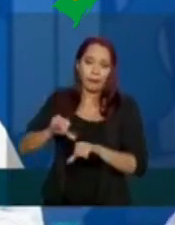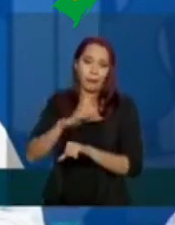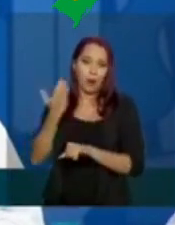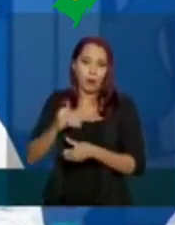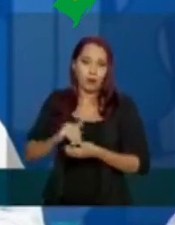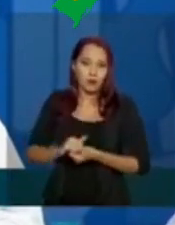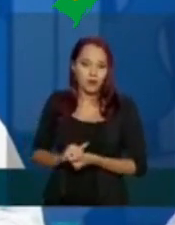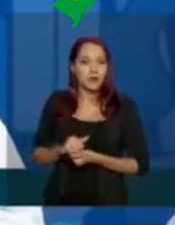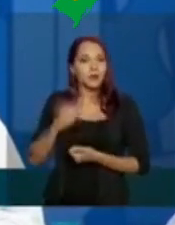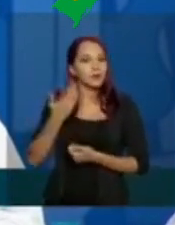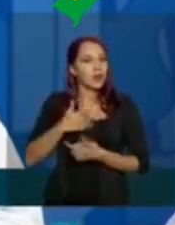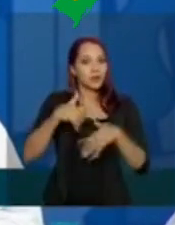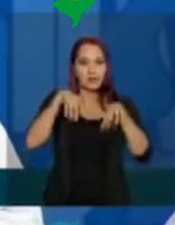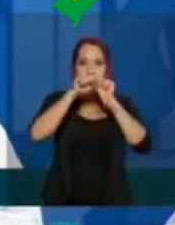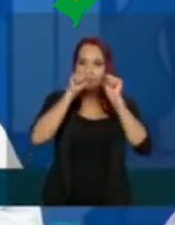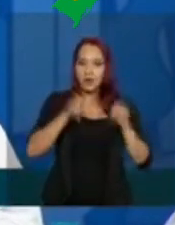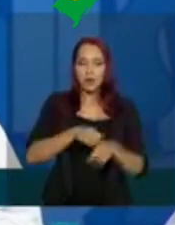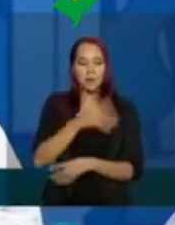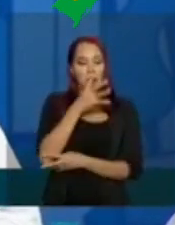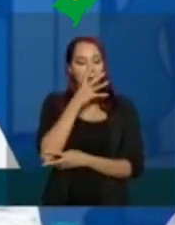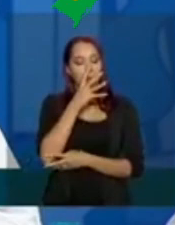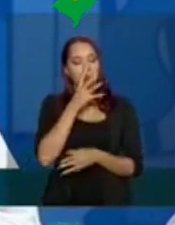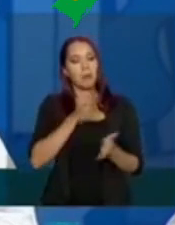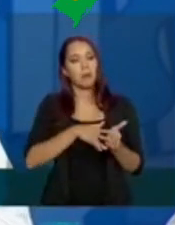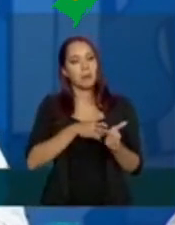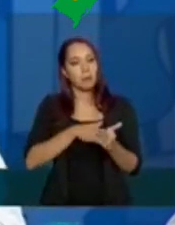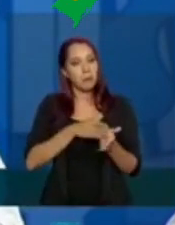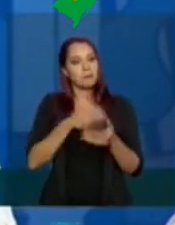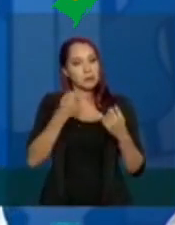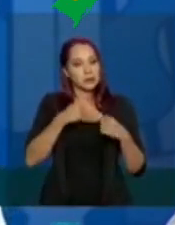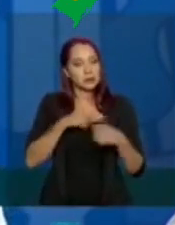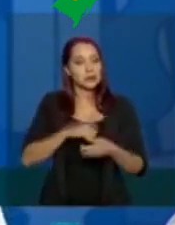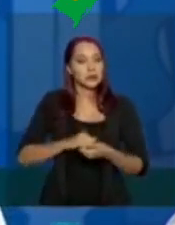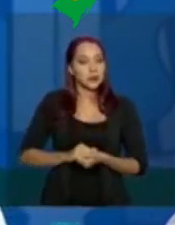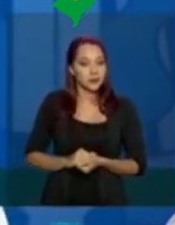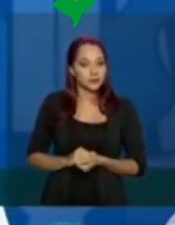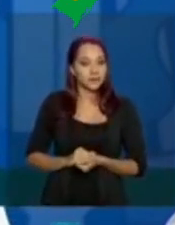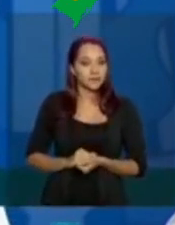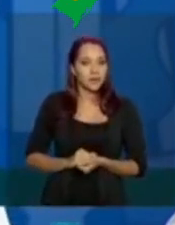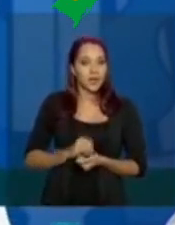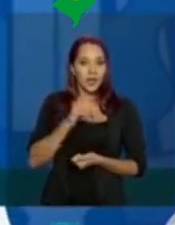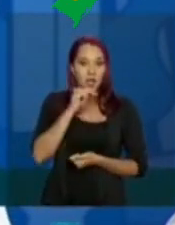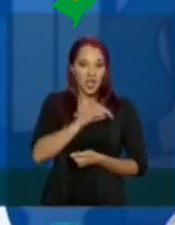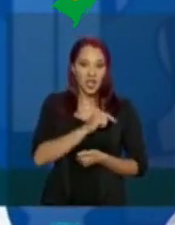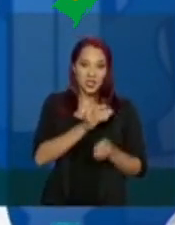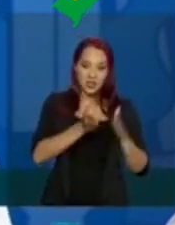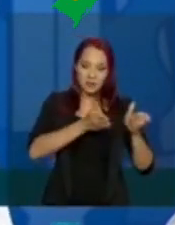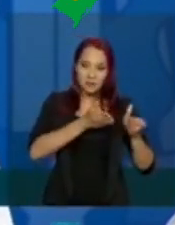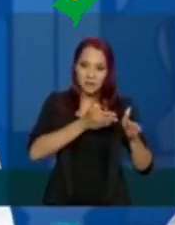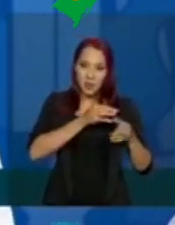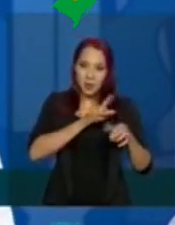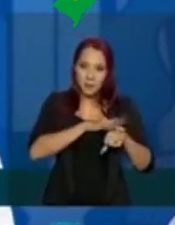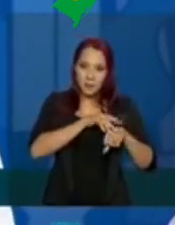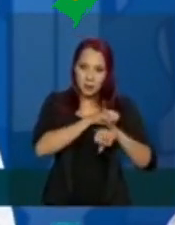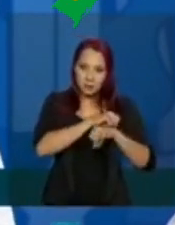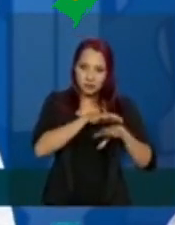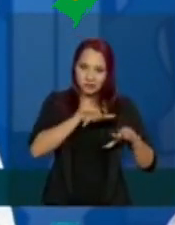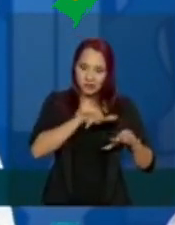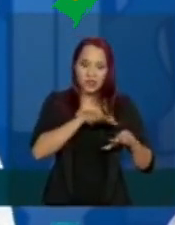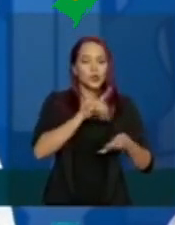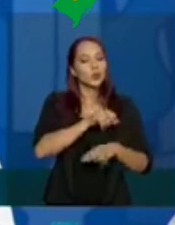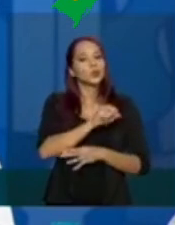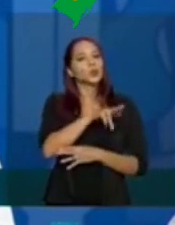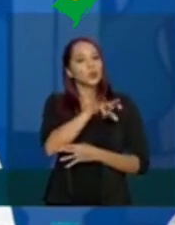ser muito bem apreciado, tem que ser muito bem visto e vai sair deste episódio, com certeza, o